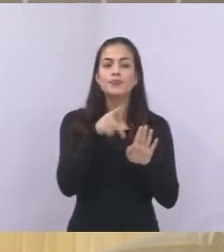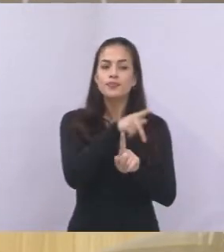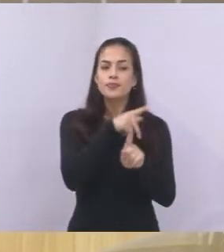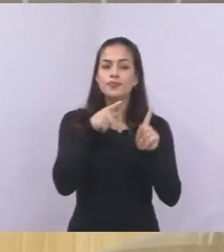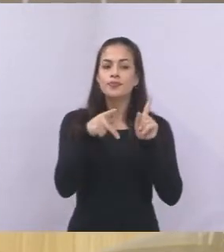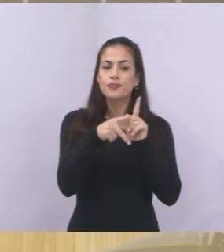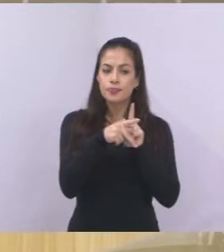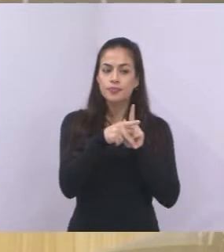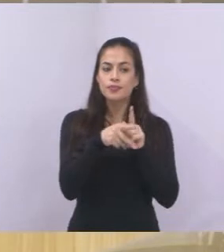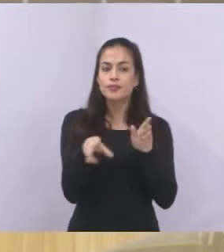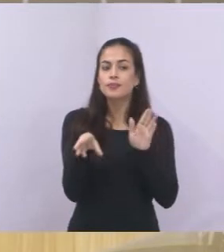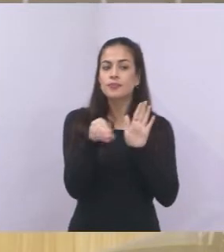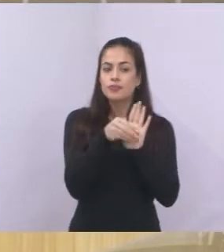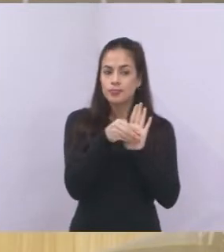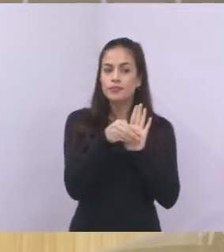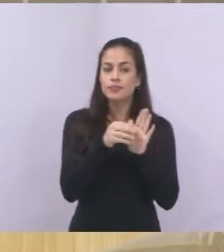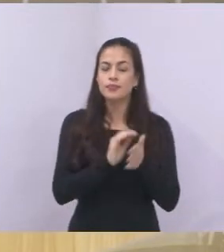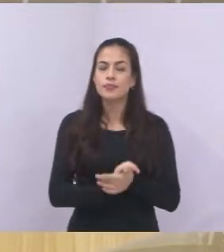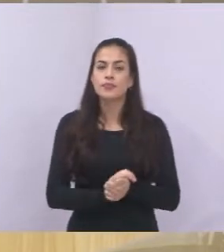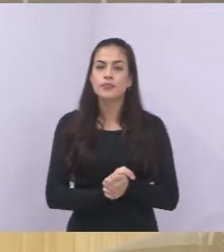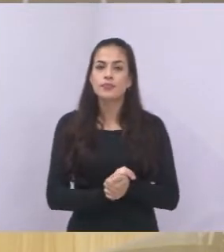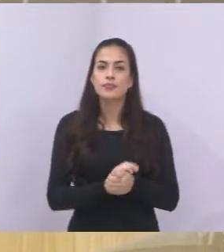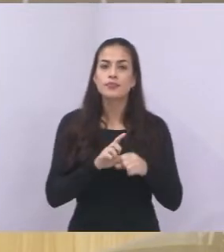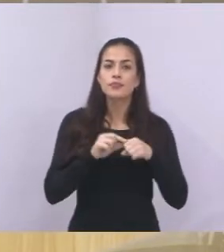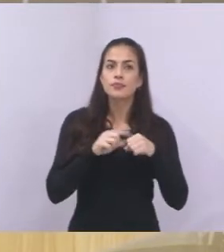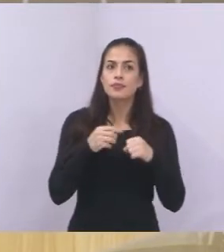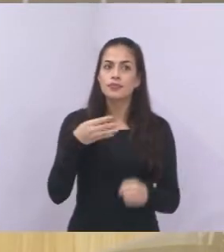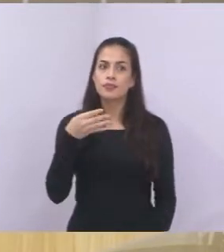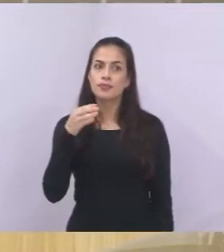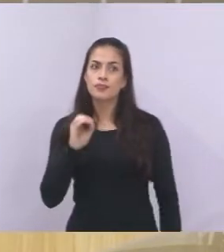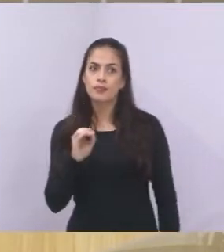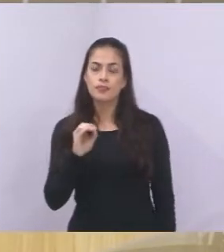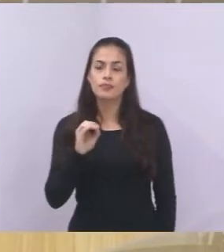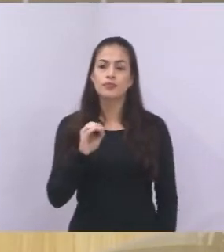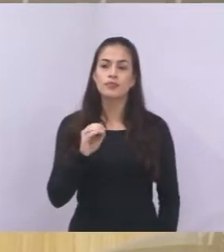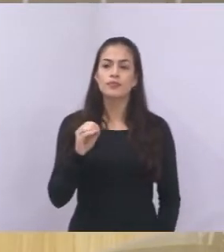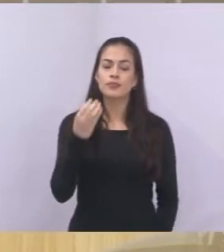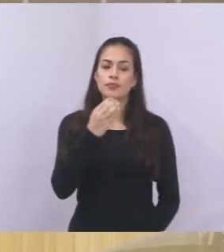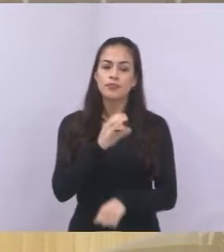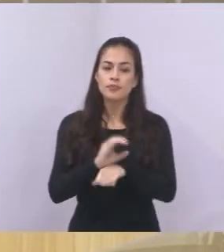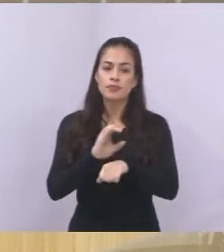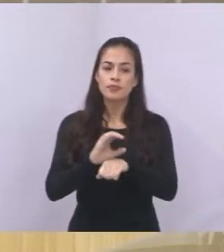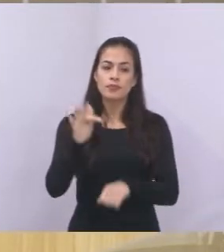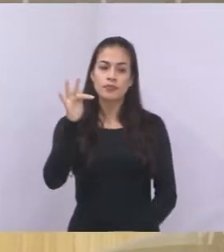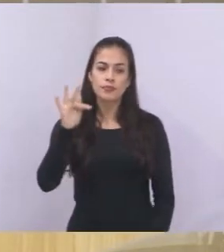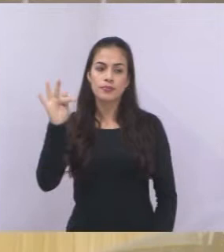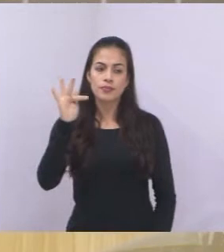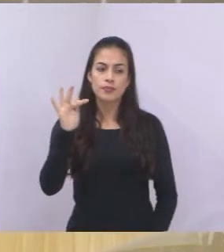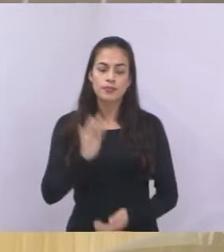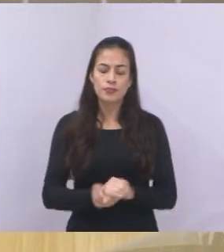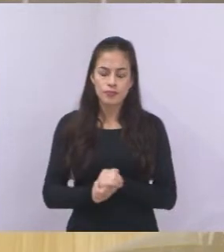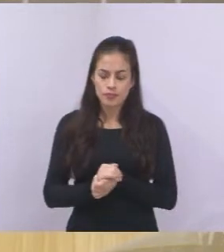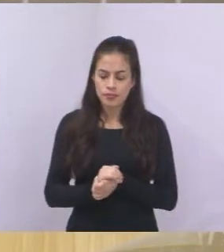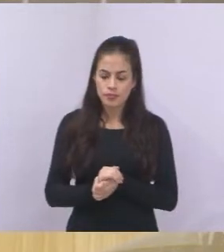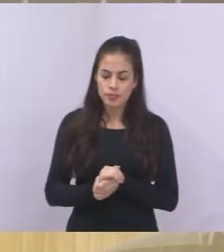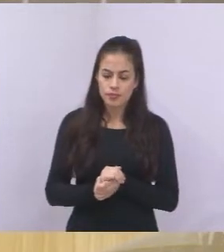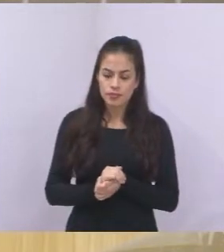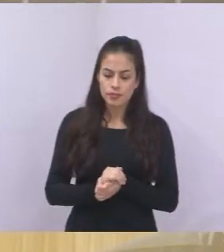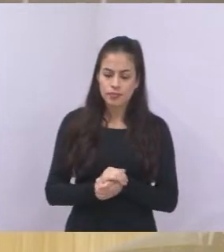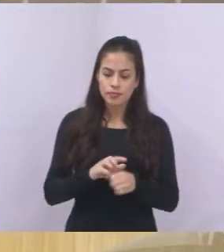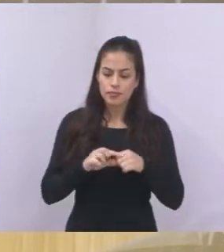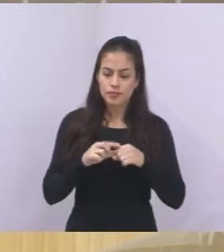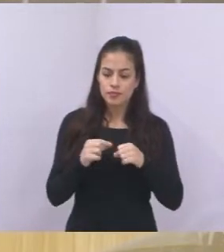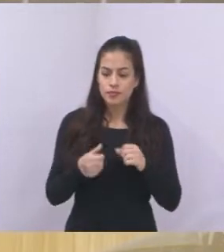o parágrafo 16 do artigo 40 da Constituição Federal ou, inciso 2º, a 100% da média